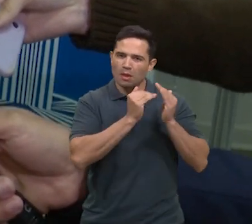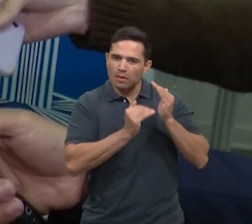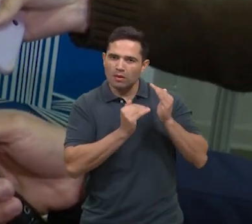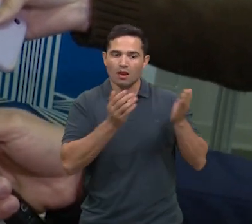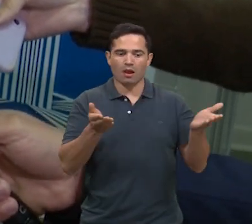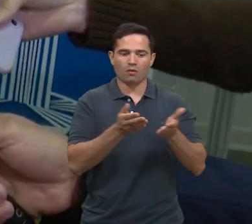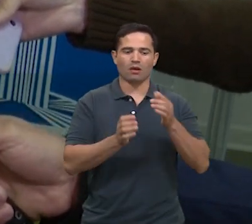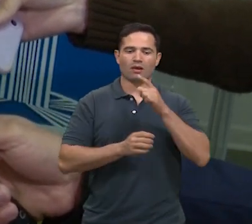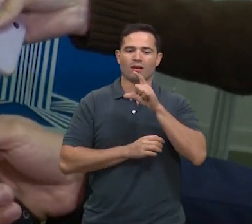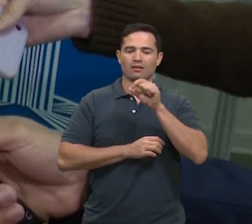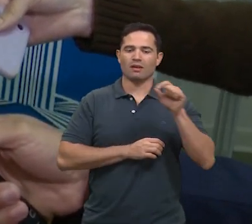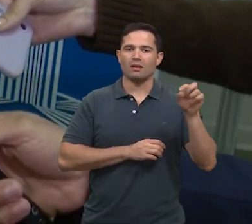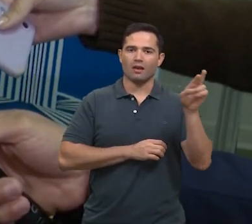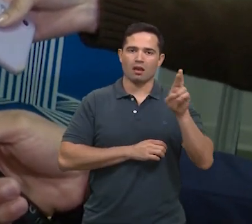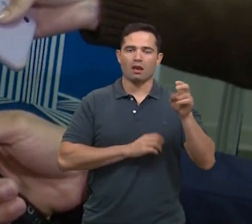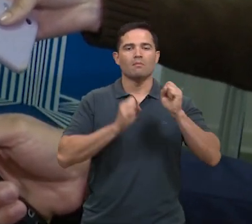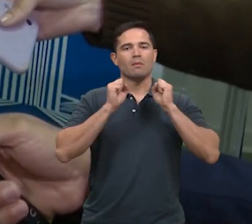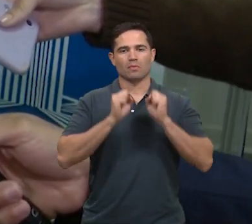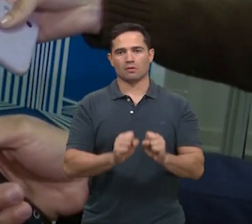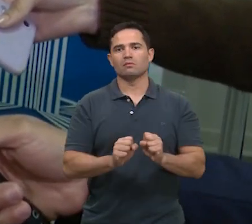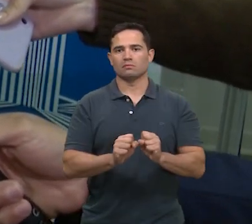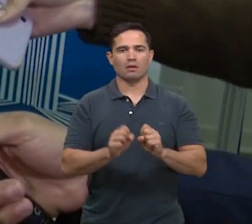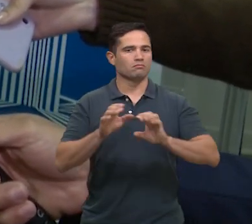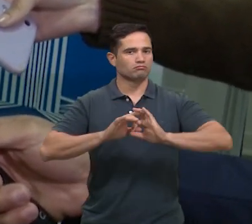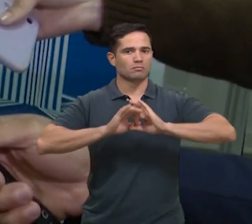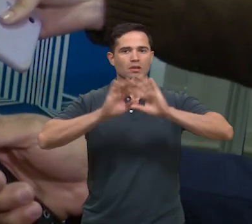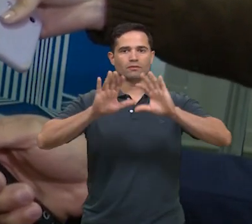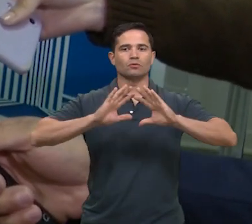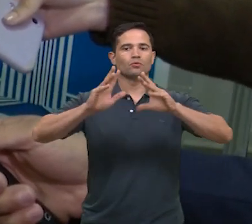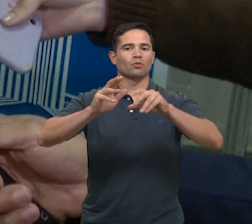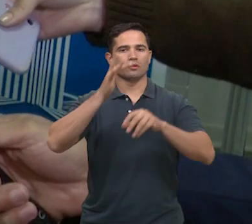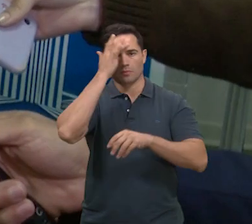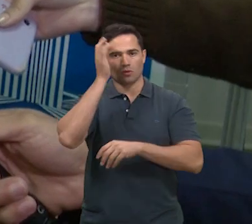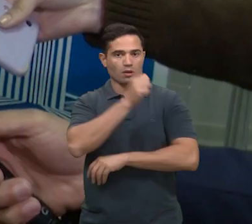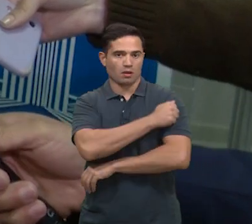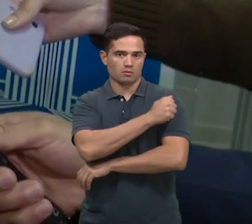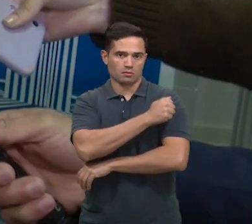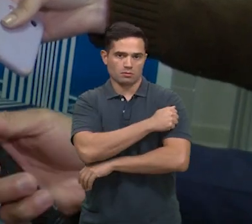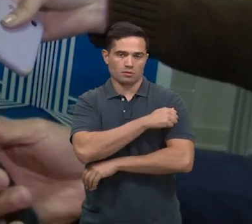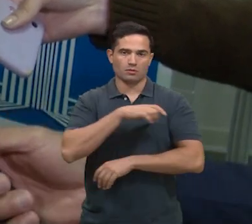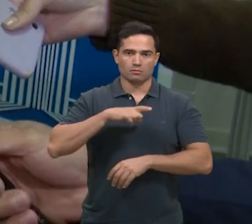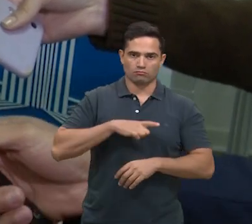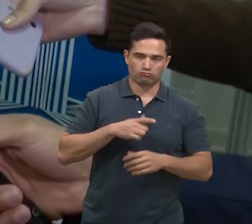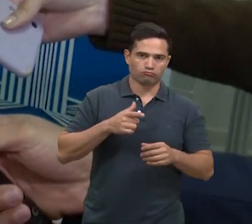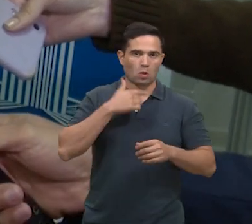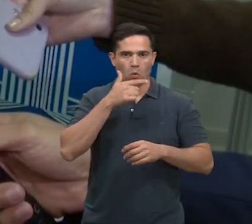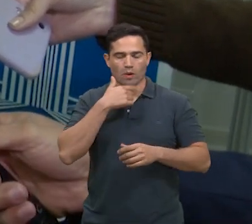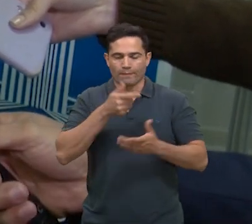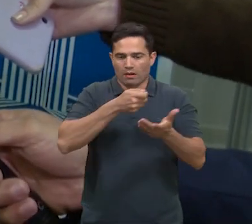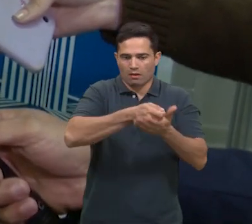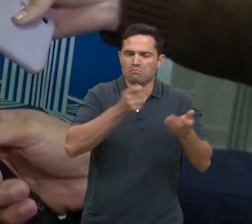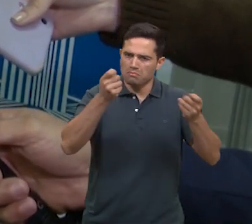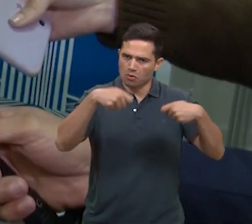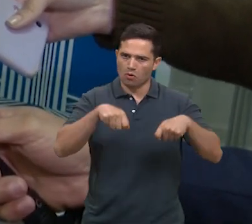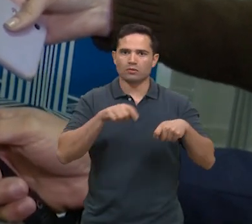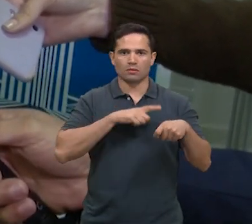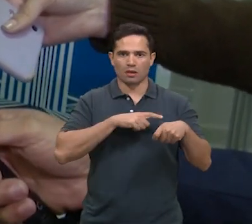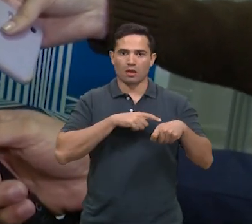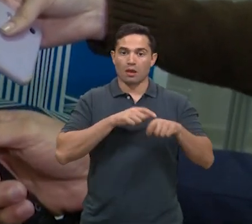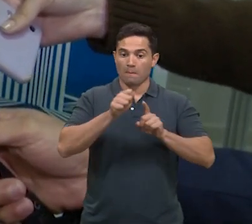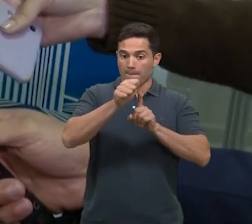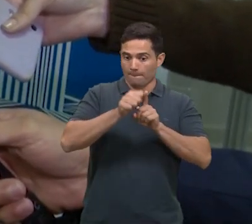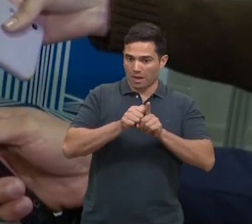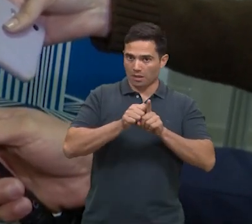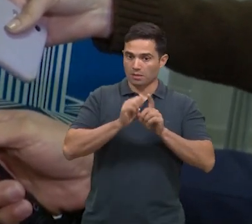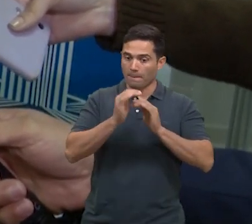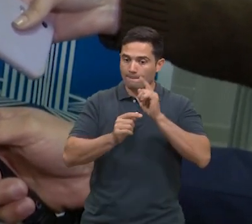para poder dar acesso as pessoas estudantes em condições vulneráveis então nós aumentamos um mês